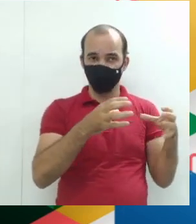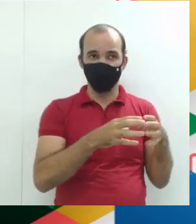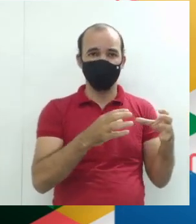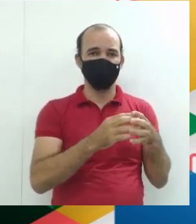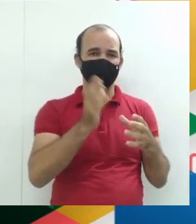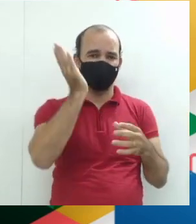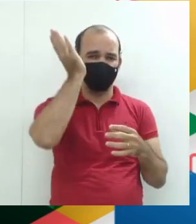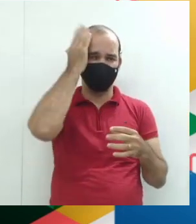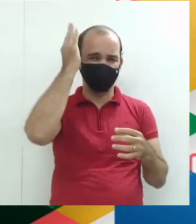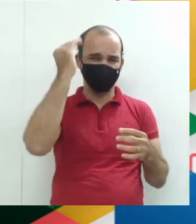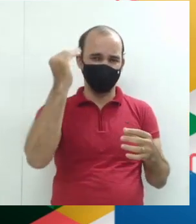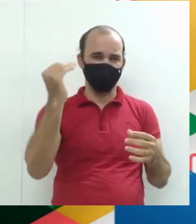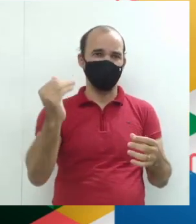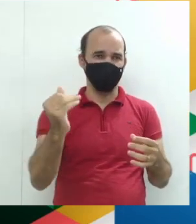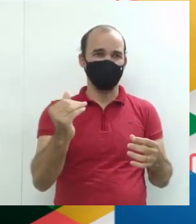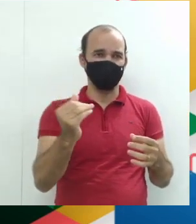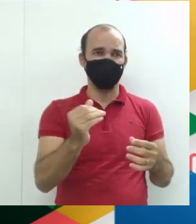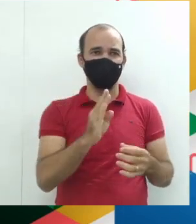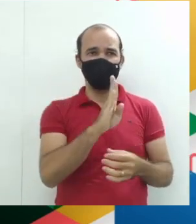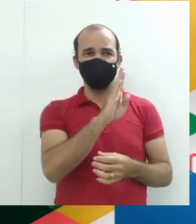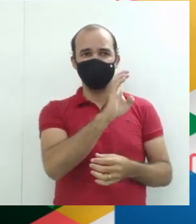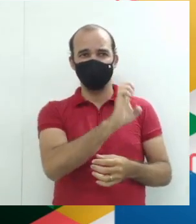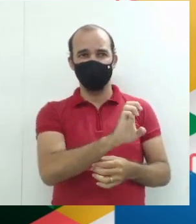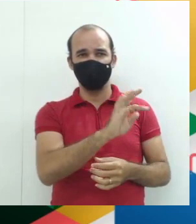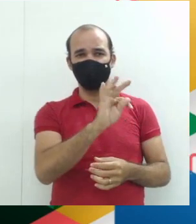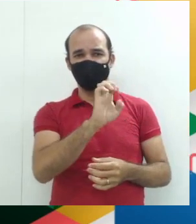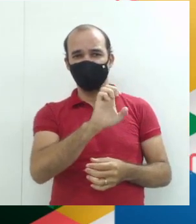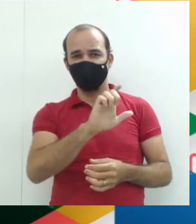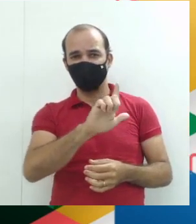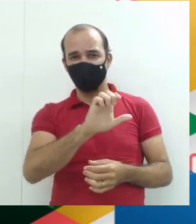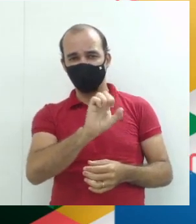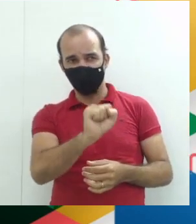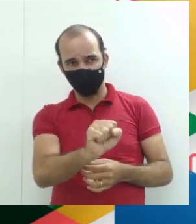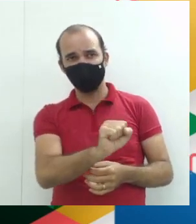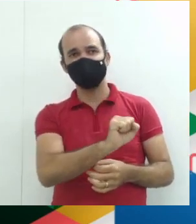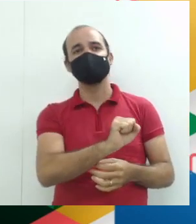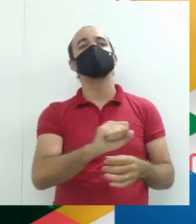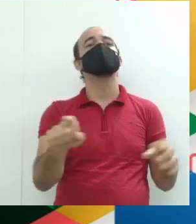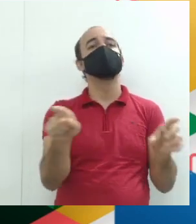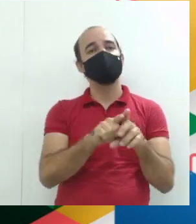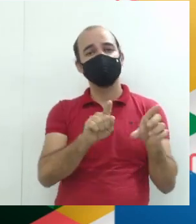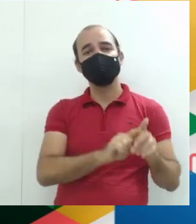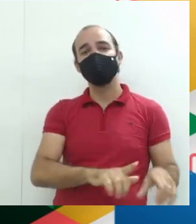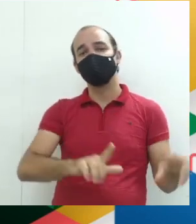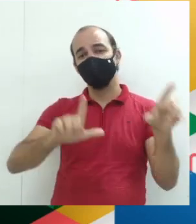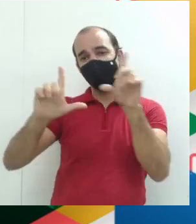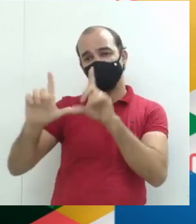de 70 e que era um rock mais embalado. E